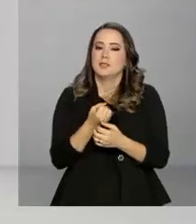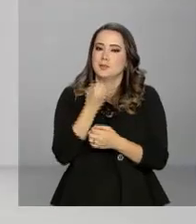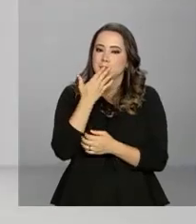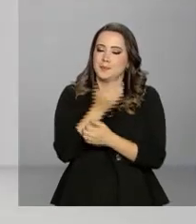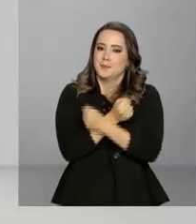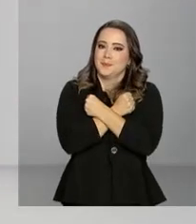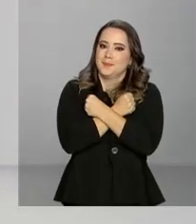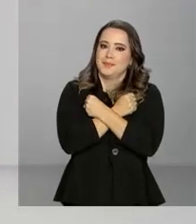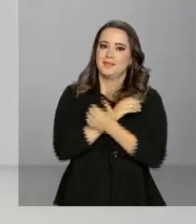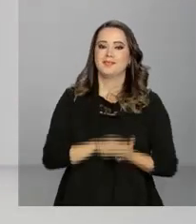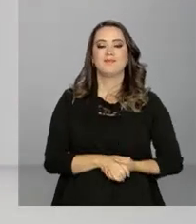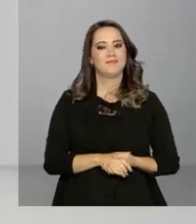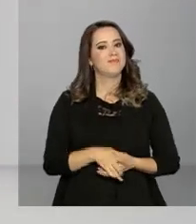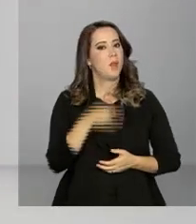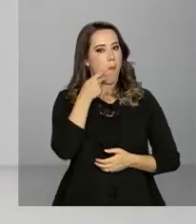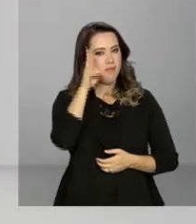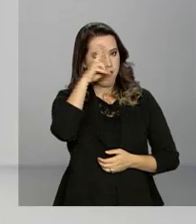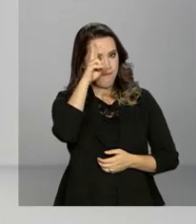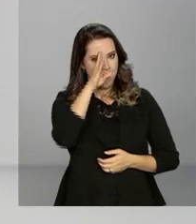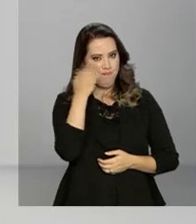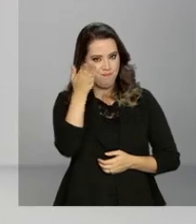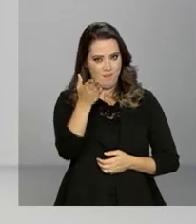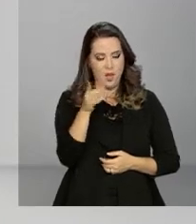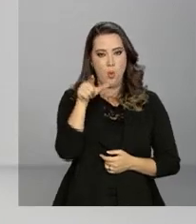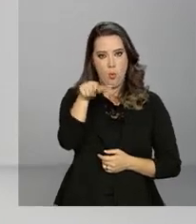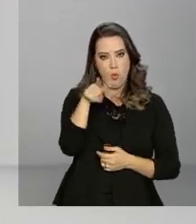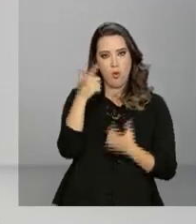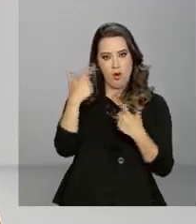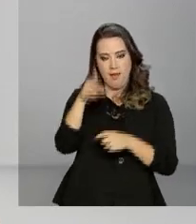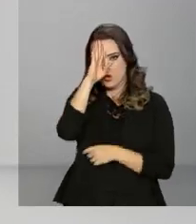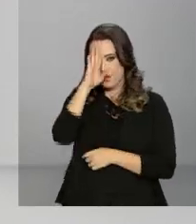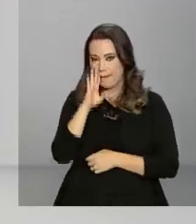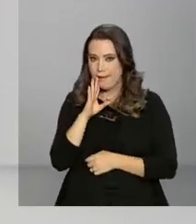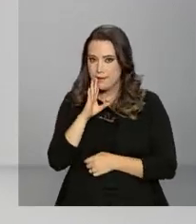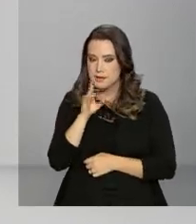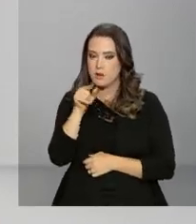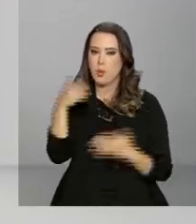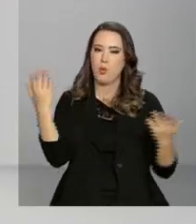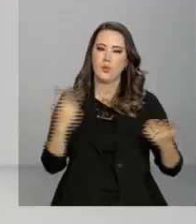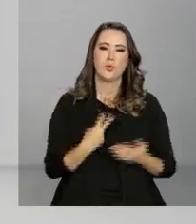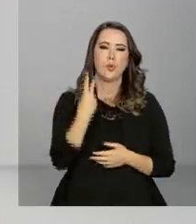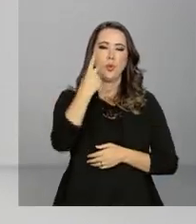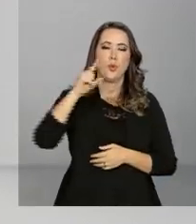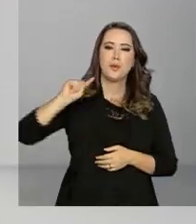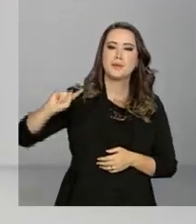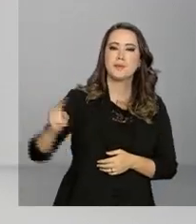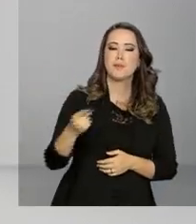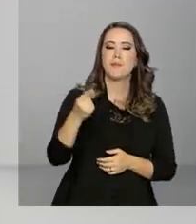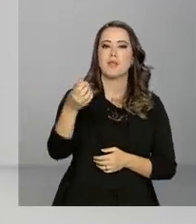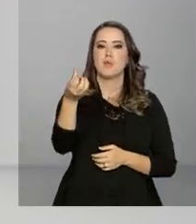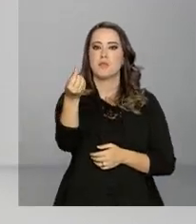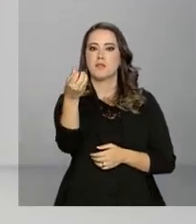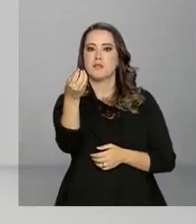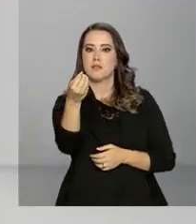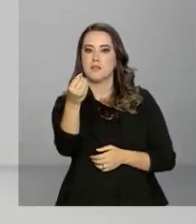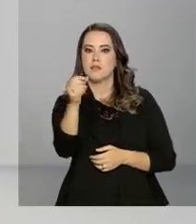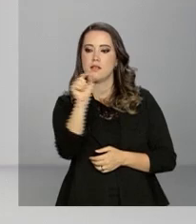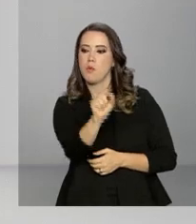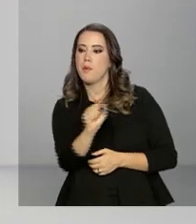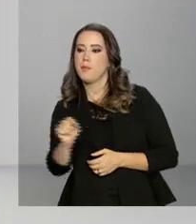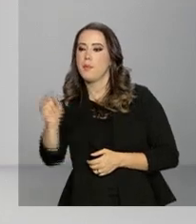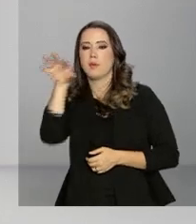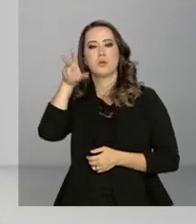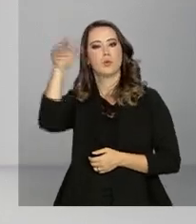só para reforçar o atendimento nos crédito itu atualmente são cerca de 2.600 unidades em todo o